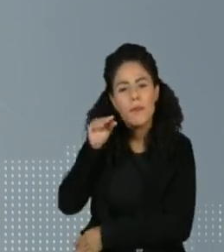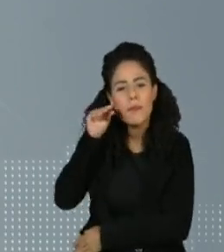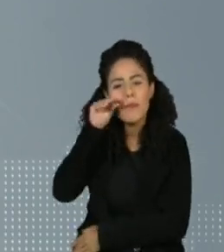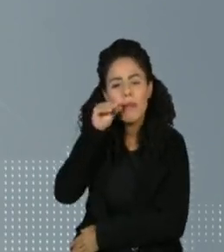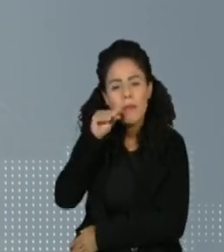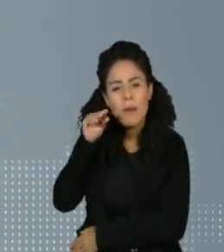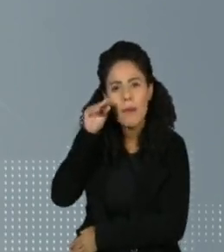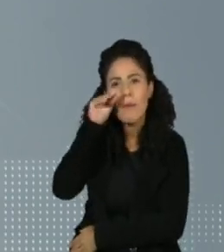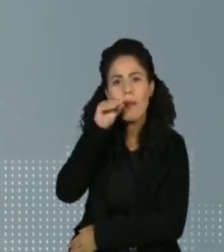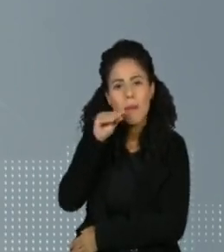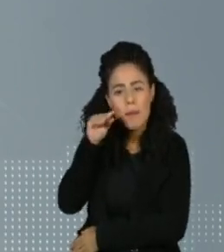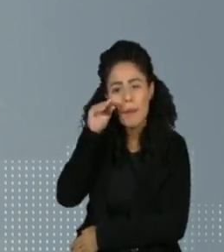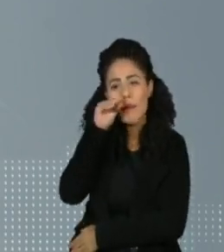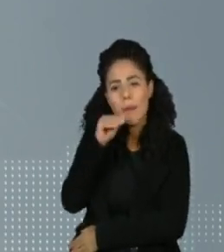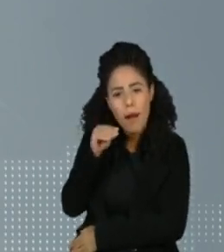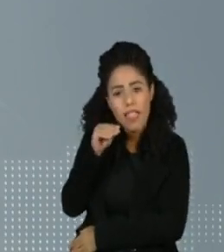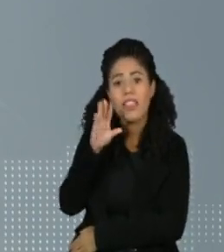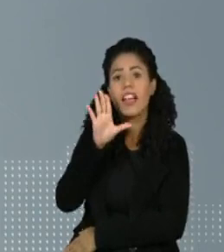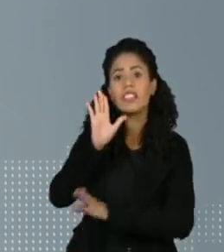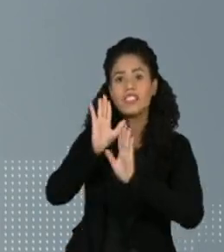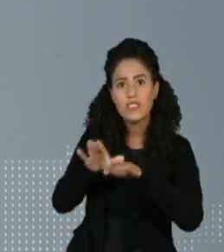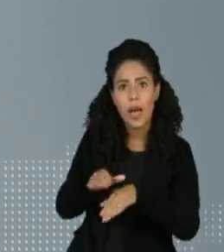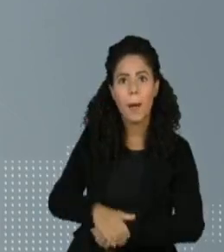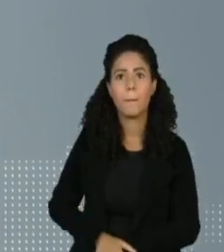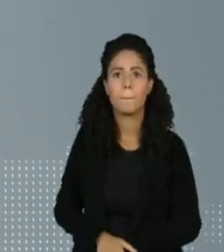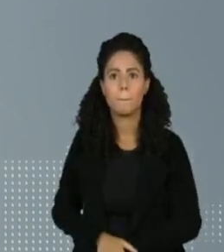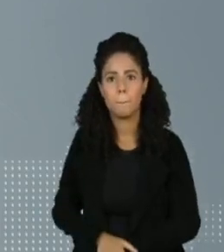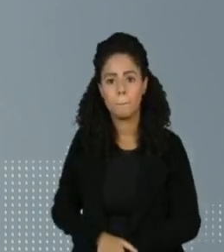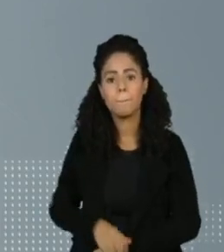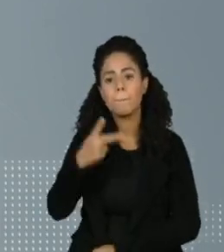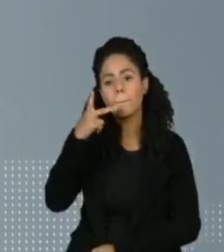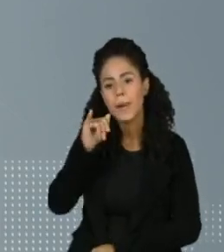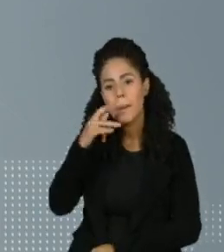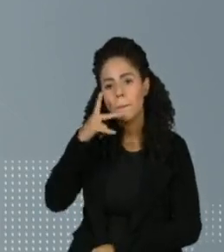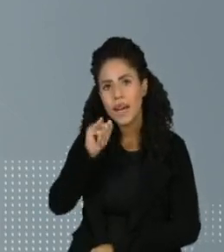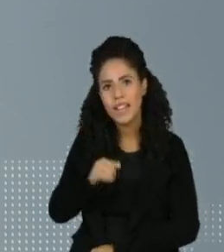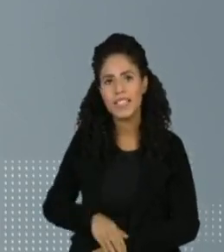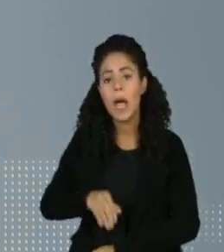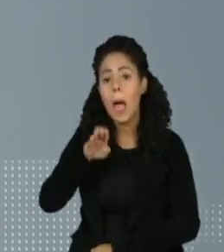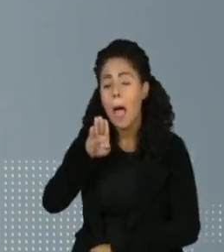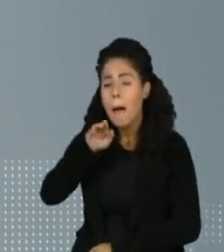por 10 entre 10 pais. Papai.